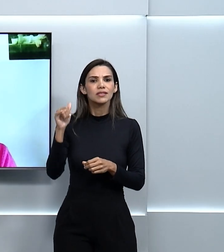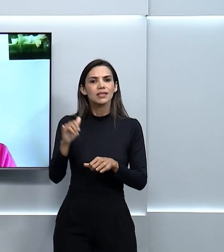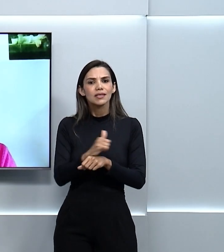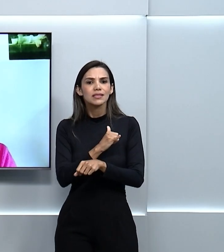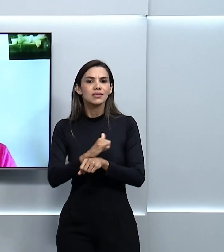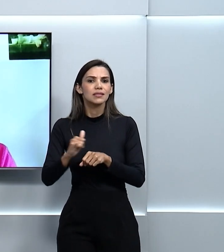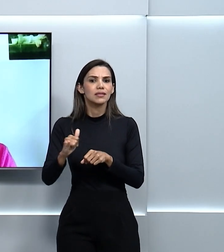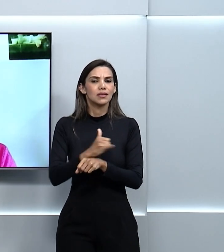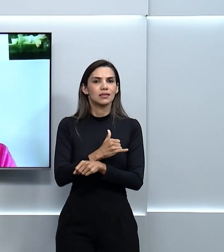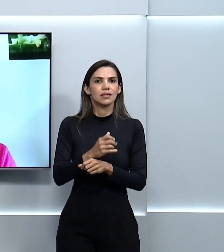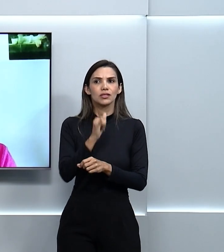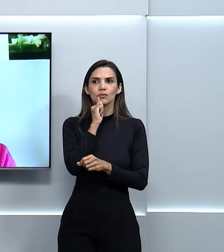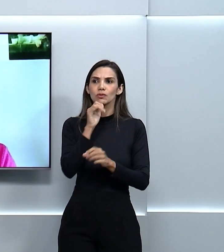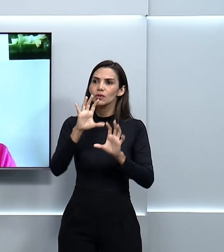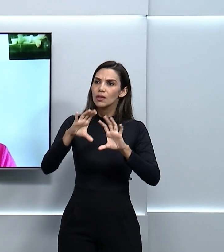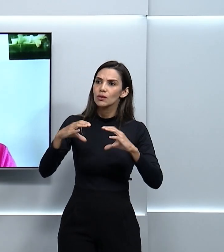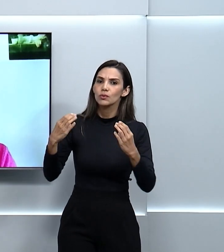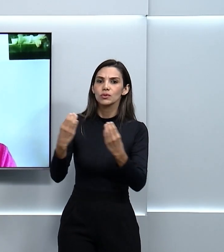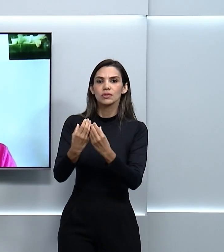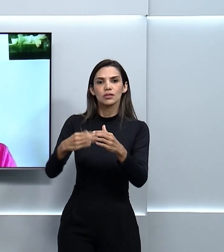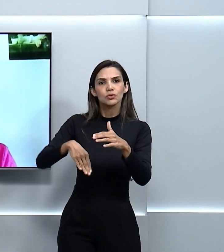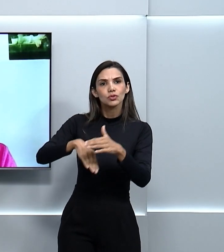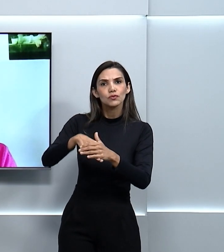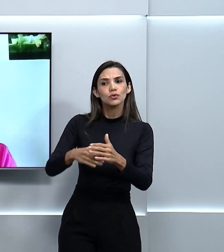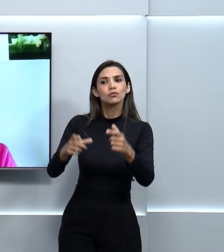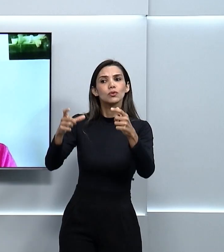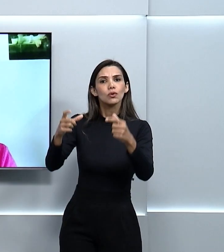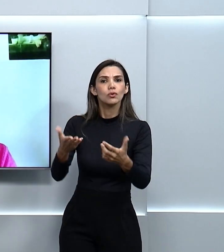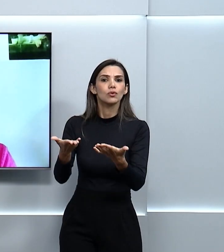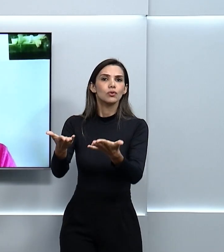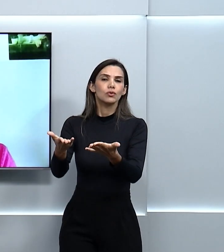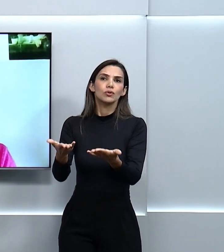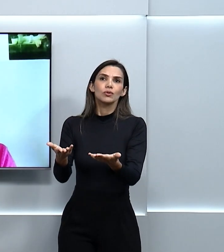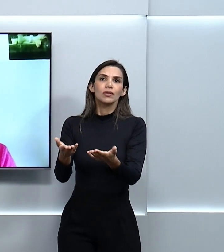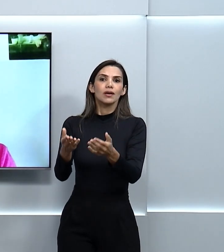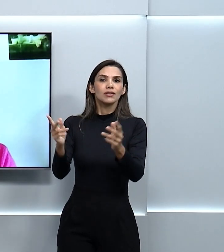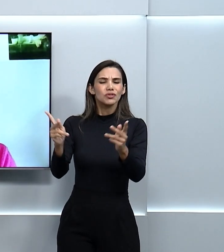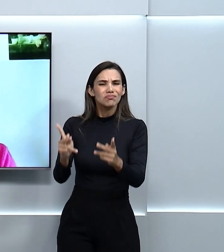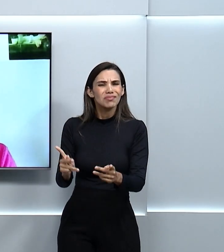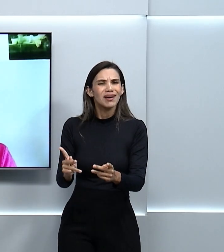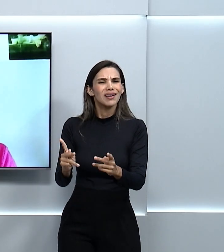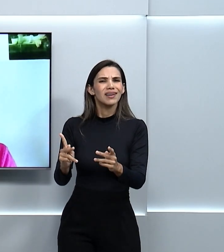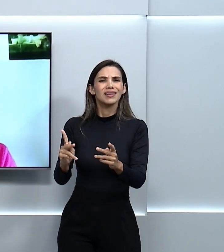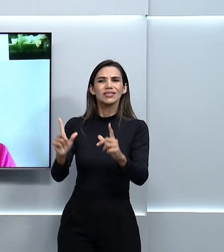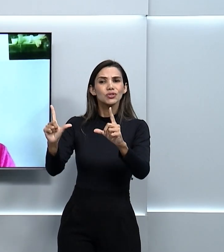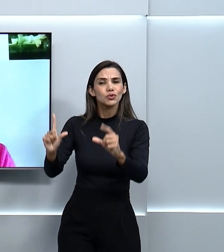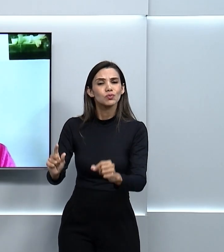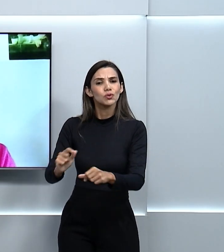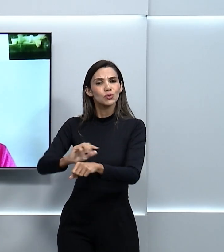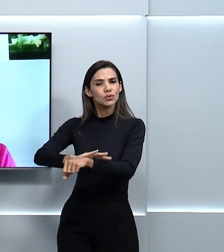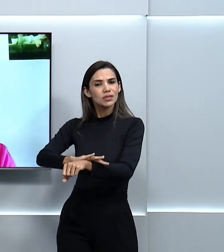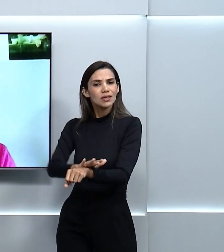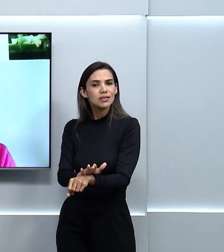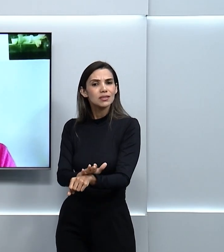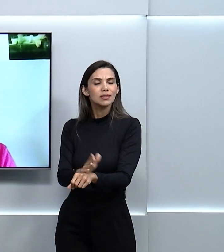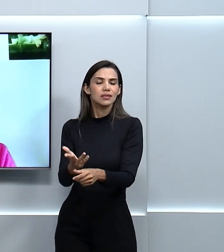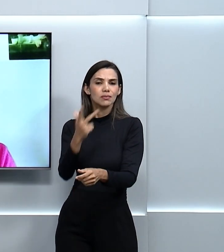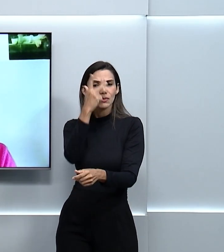transformar principalmente os estádios de futebol num lugar menos racista, num lugar mais acolhedor?